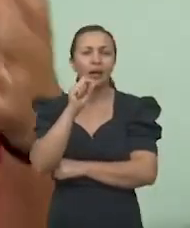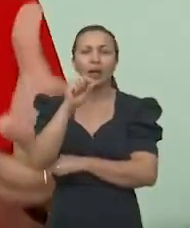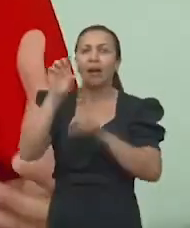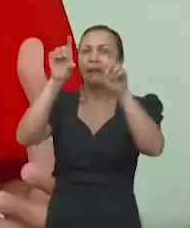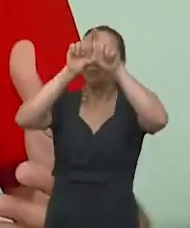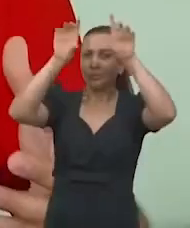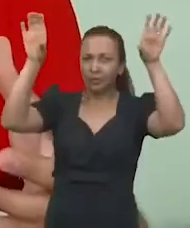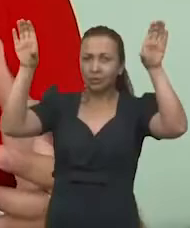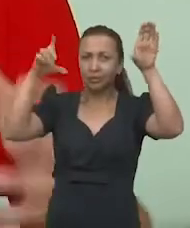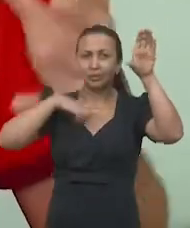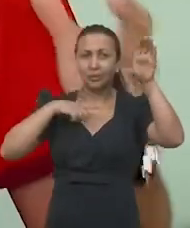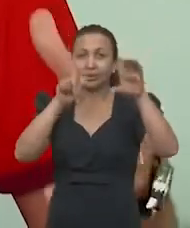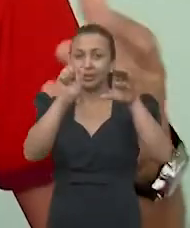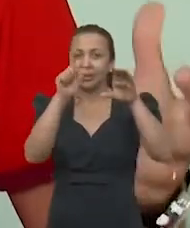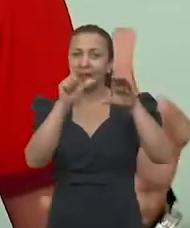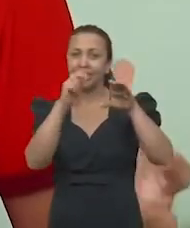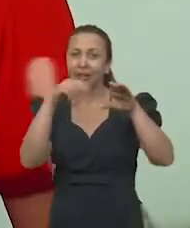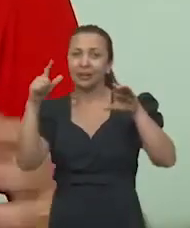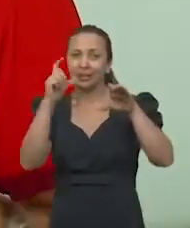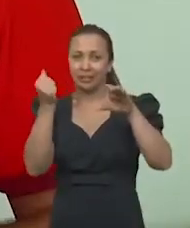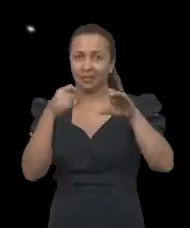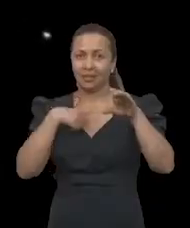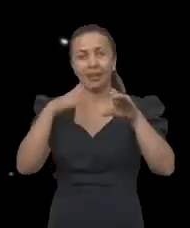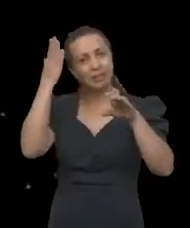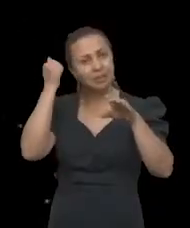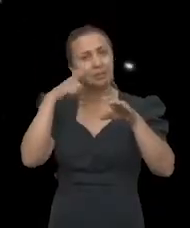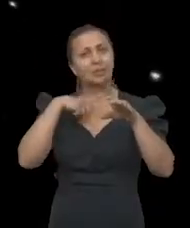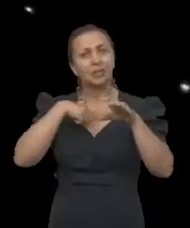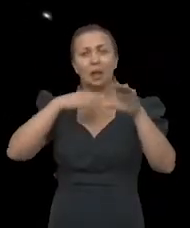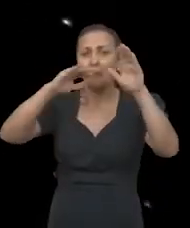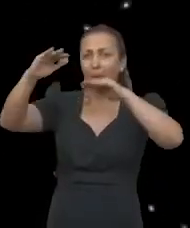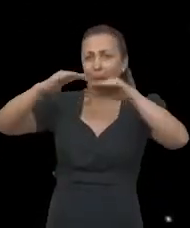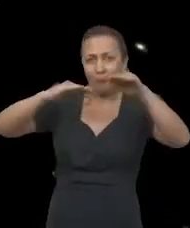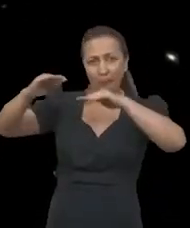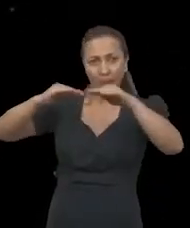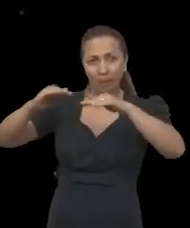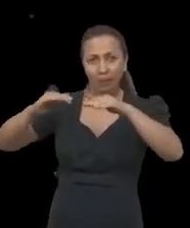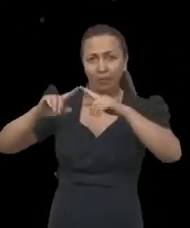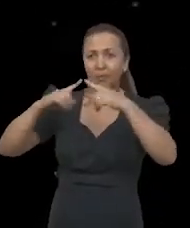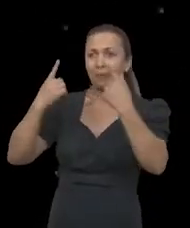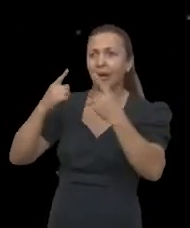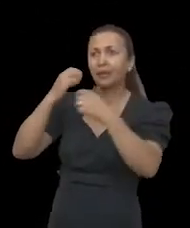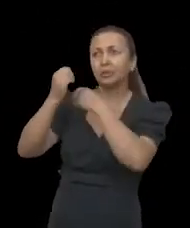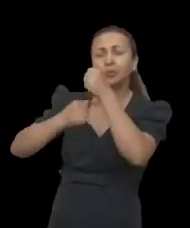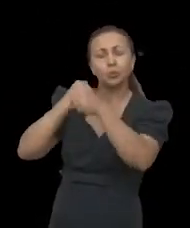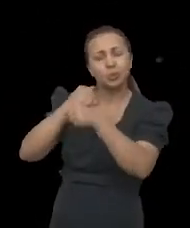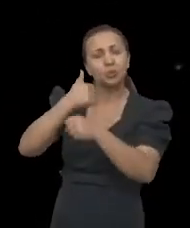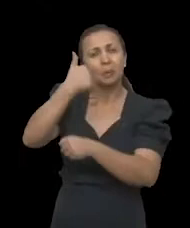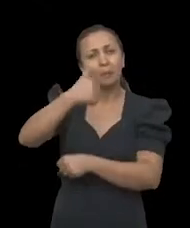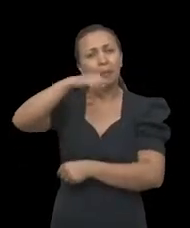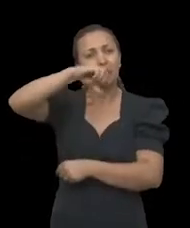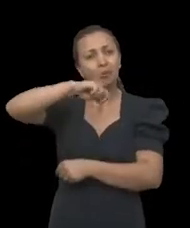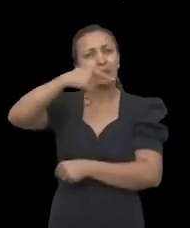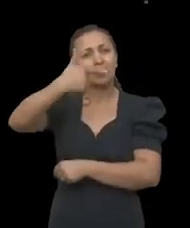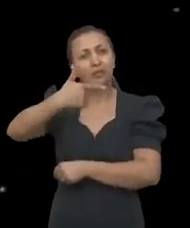o que é que nós já sabíamos sobre elas? Sabíamos que elas estavam em movimento, mas no ano de